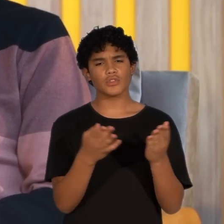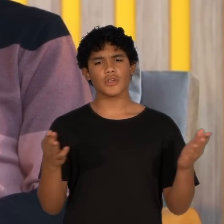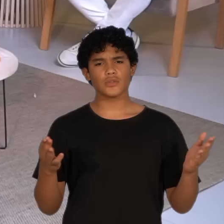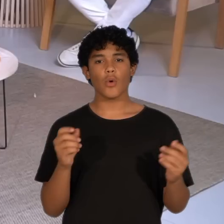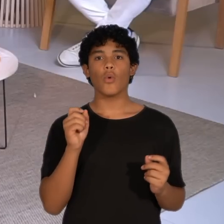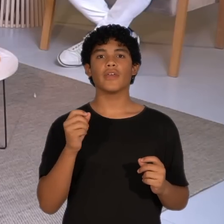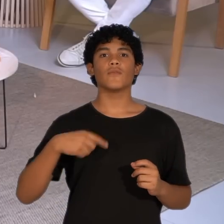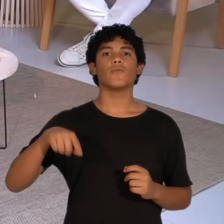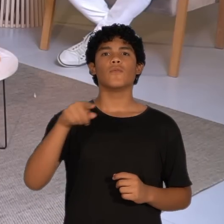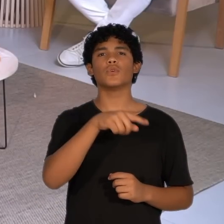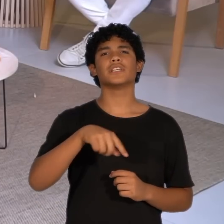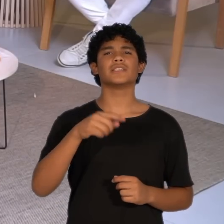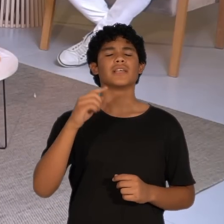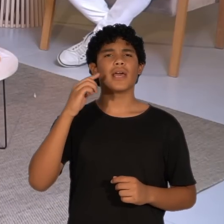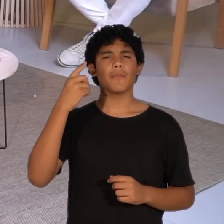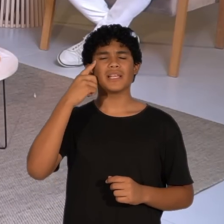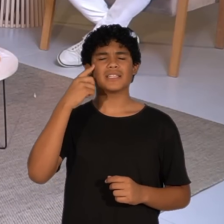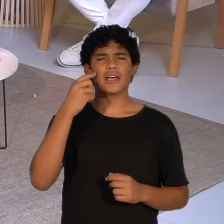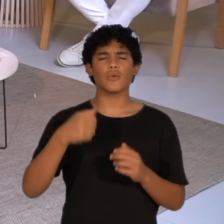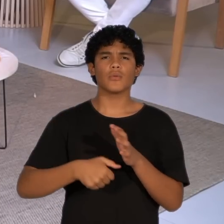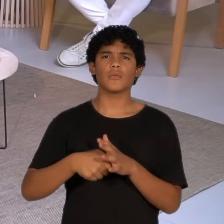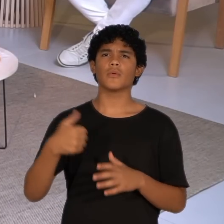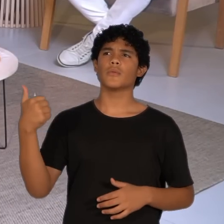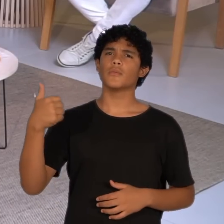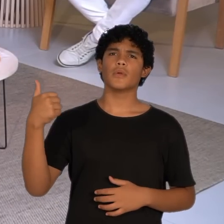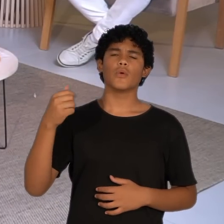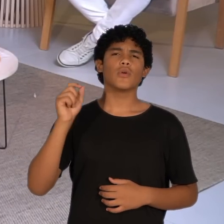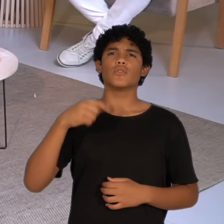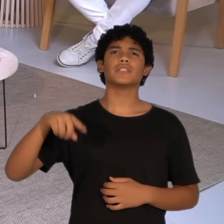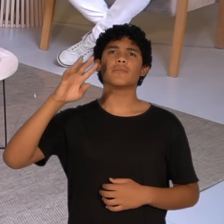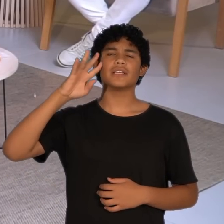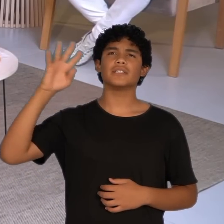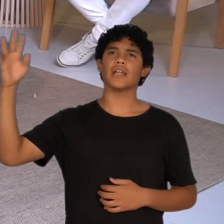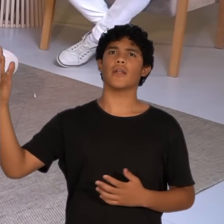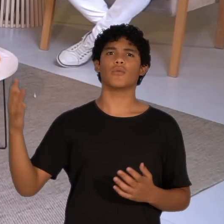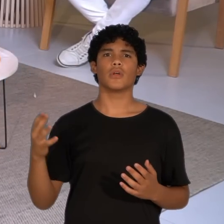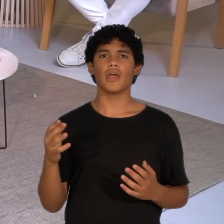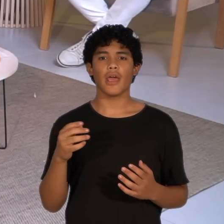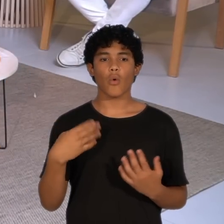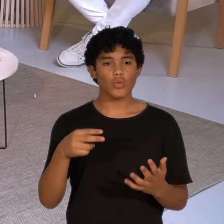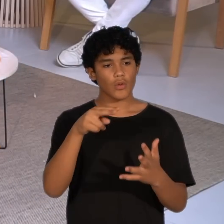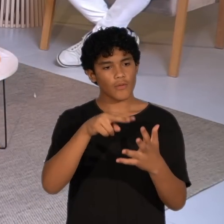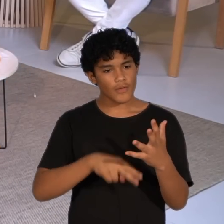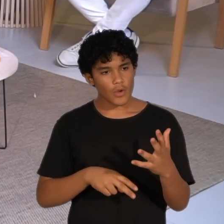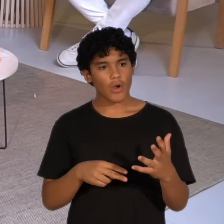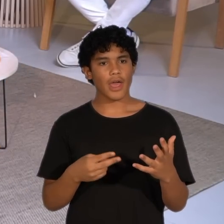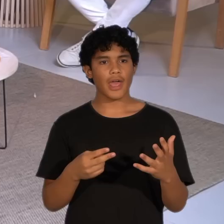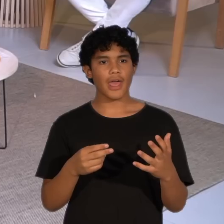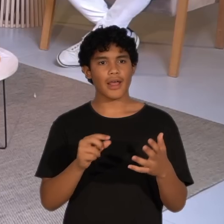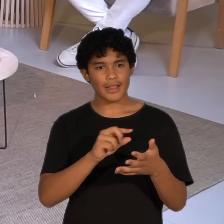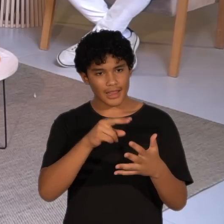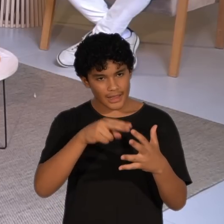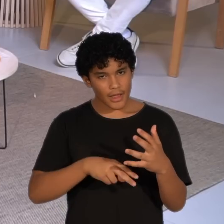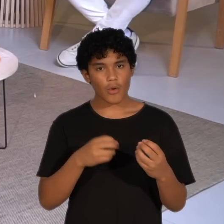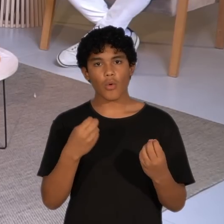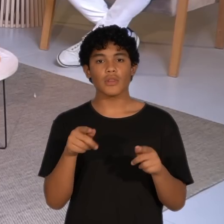foi a primeira impressão que veio na sua mente quando você olhou o título da lição de hoje, viu esse verso e viu também essa ilustração